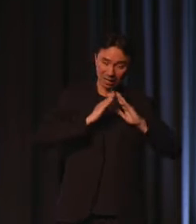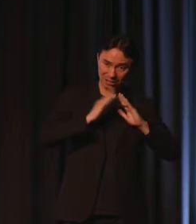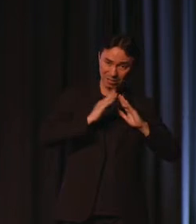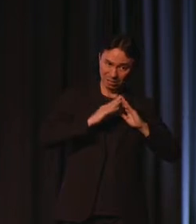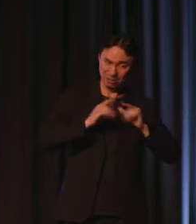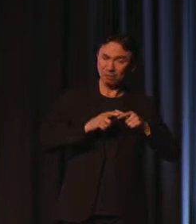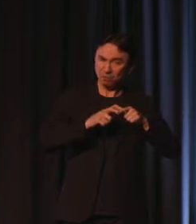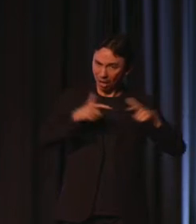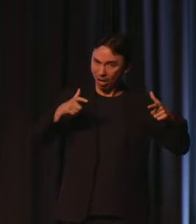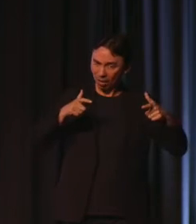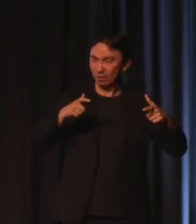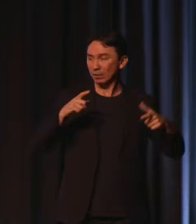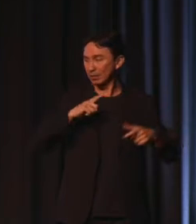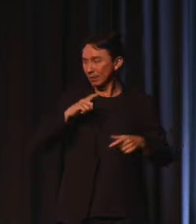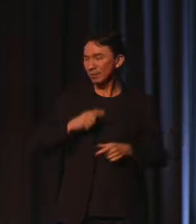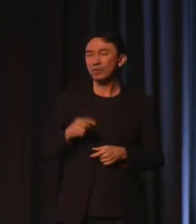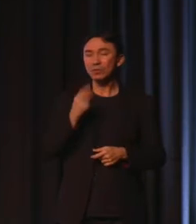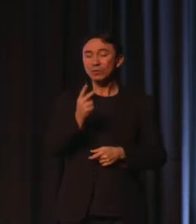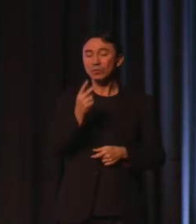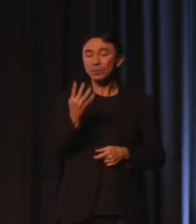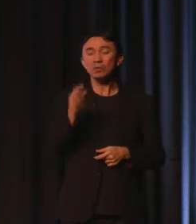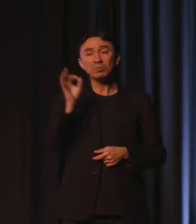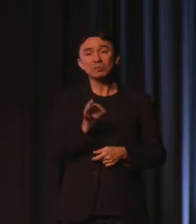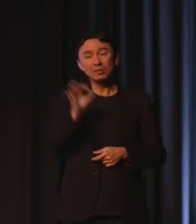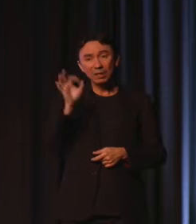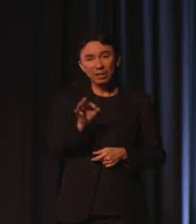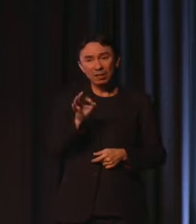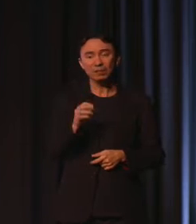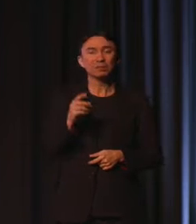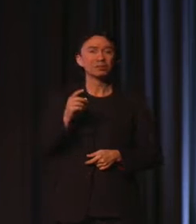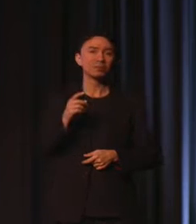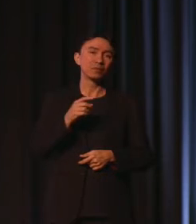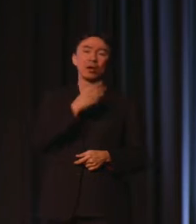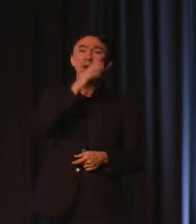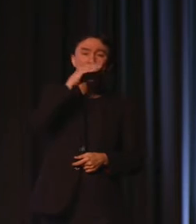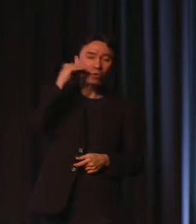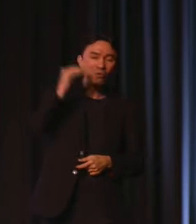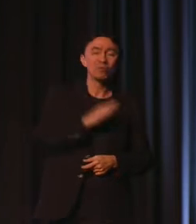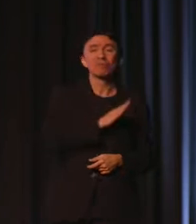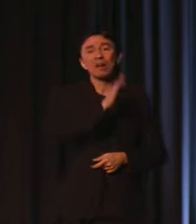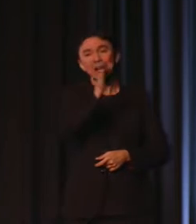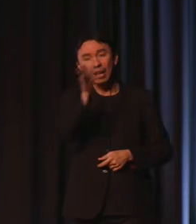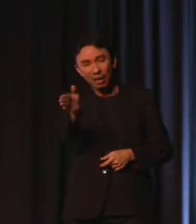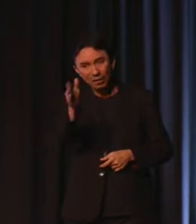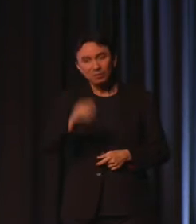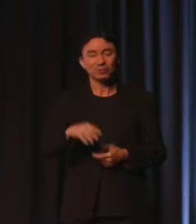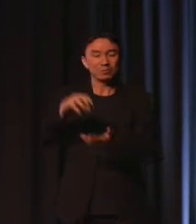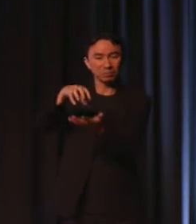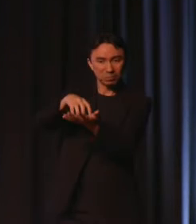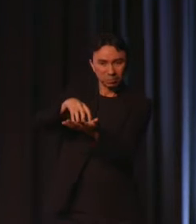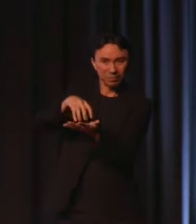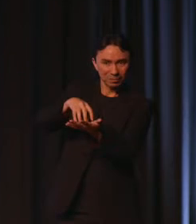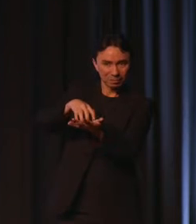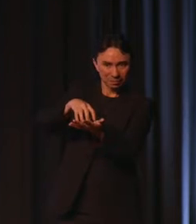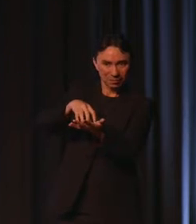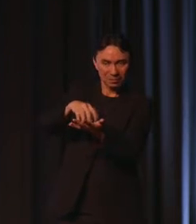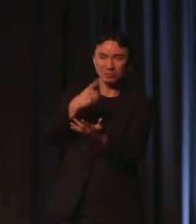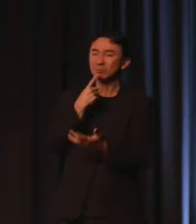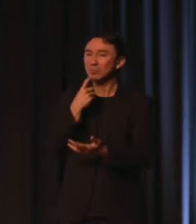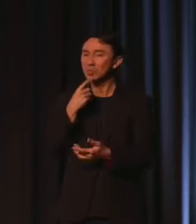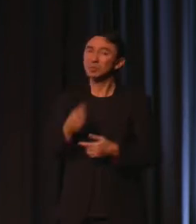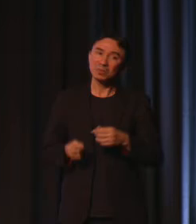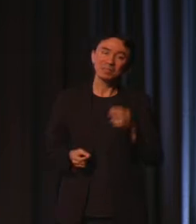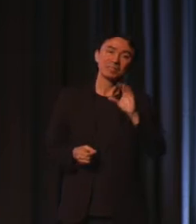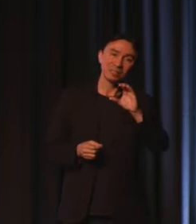infantil, mas você tem ali com 24% do adulto a questão dos hemocentros e os CTs-Hs ali. Né? E já esse número